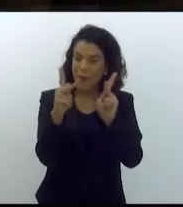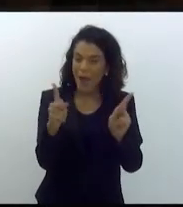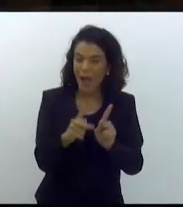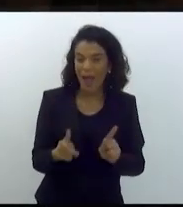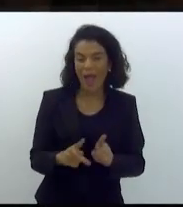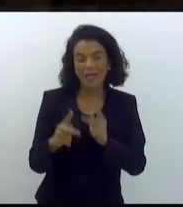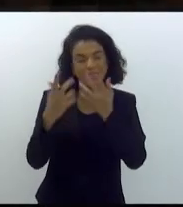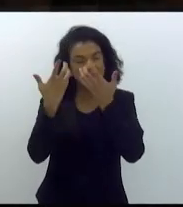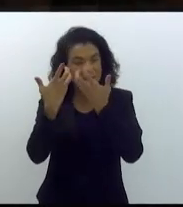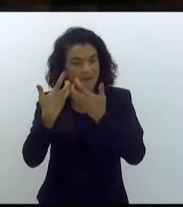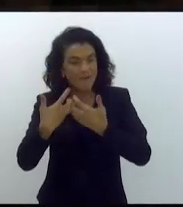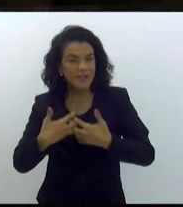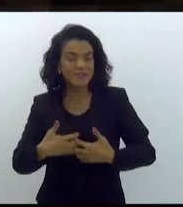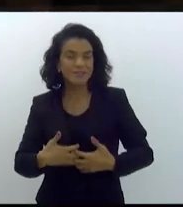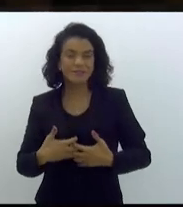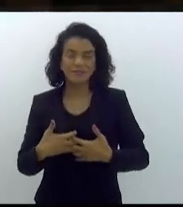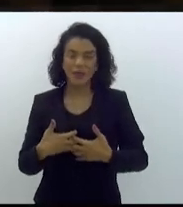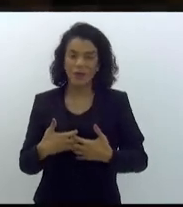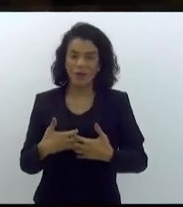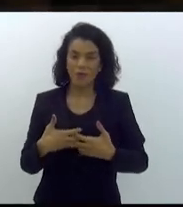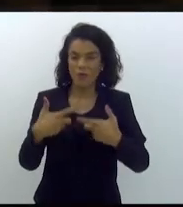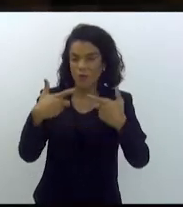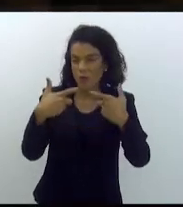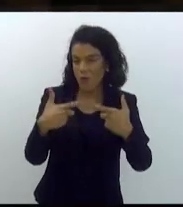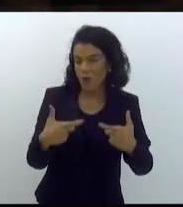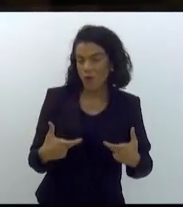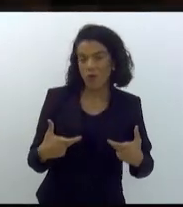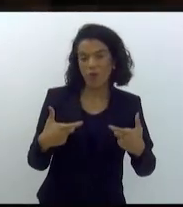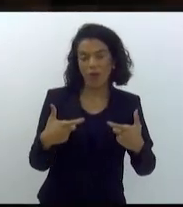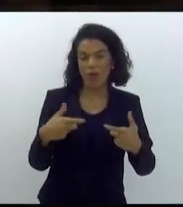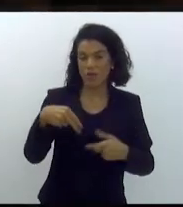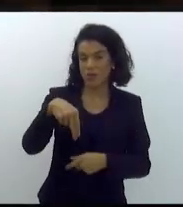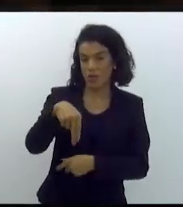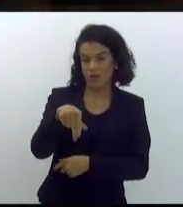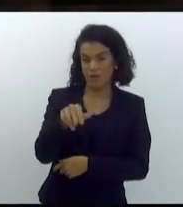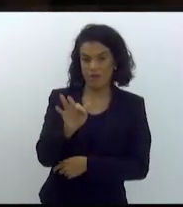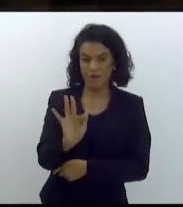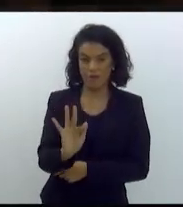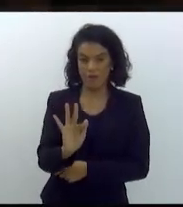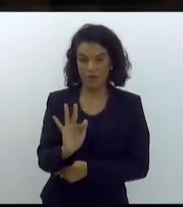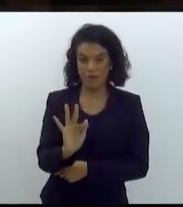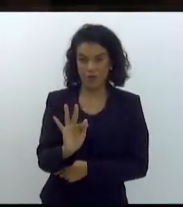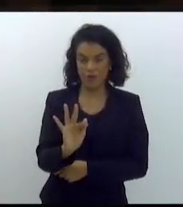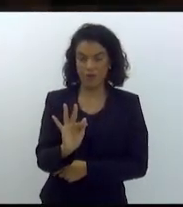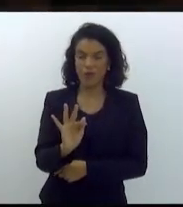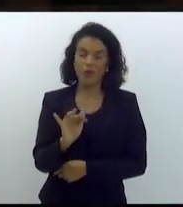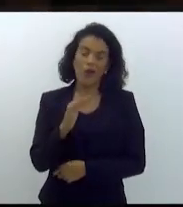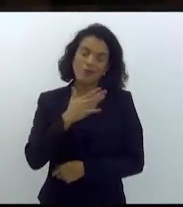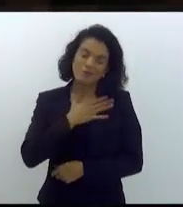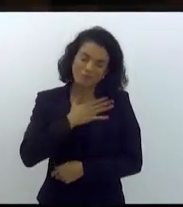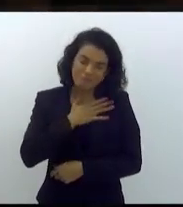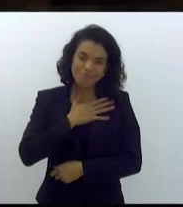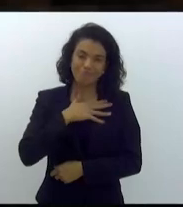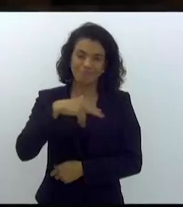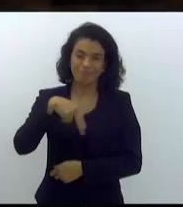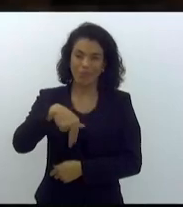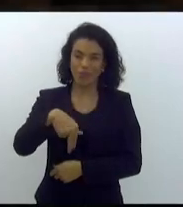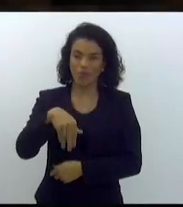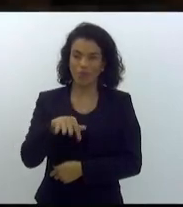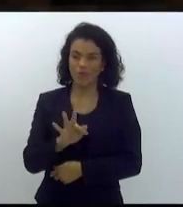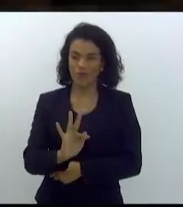reflexivo de Nova Friburgo a nossa querida Nova Friburgo